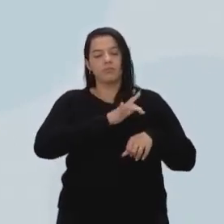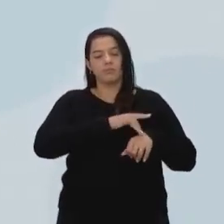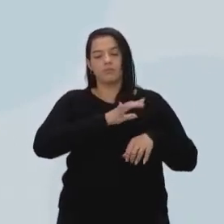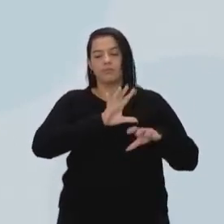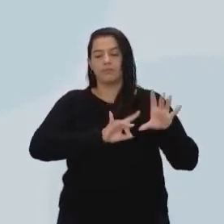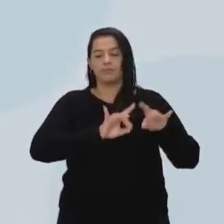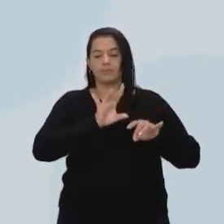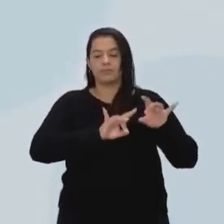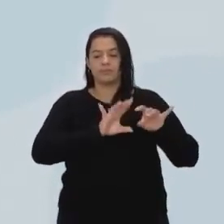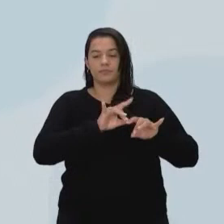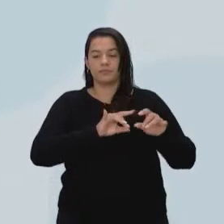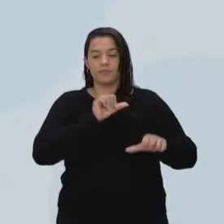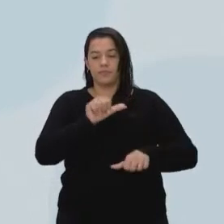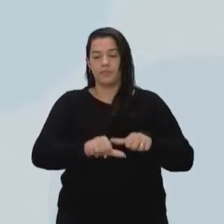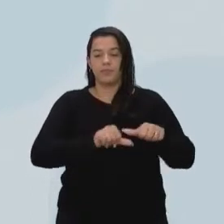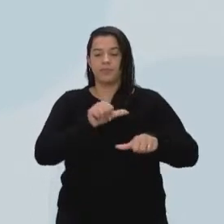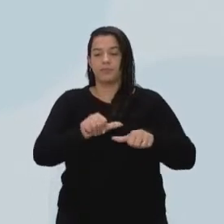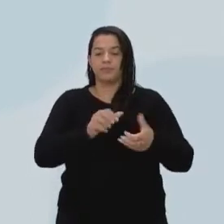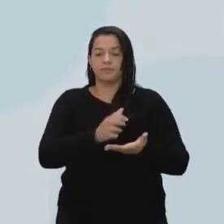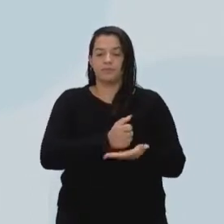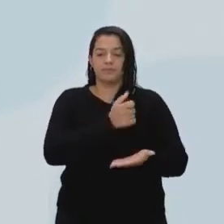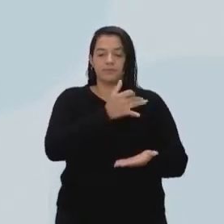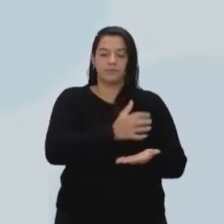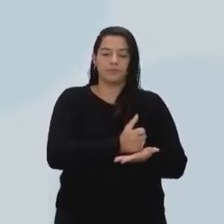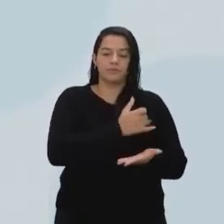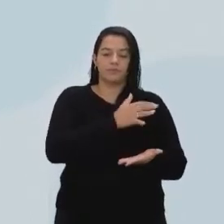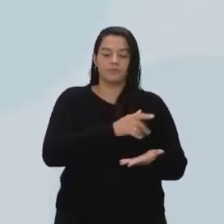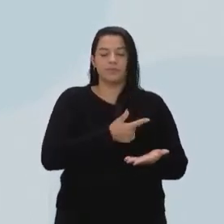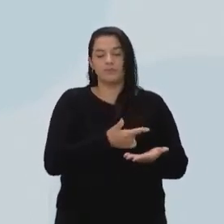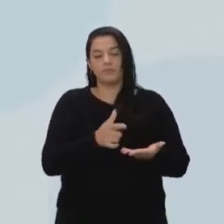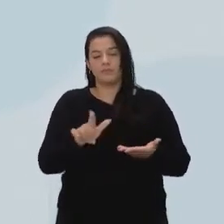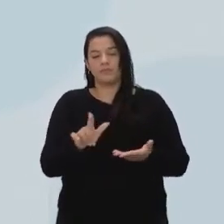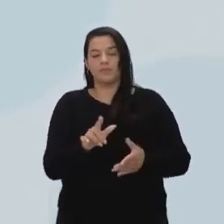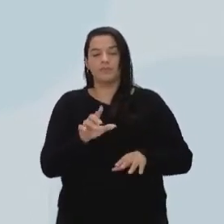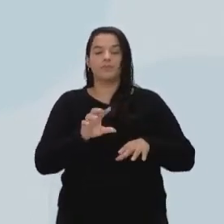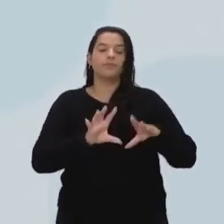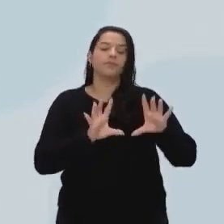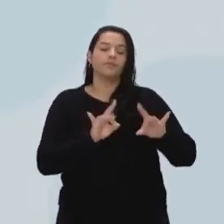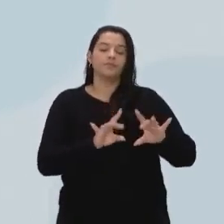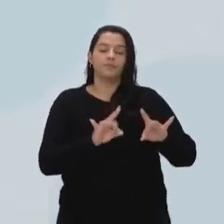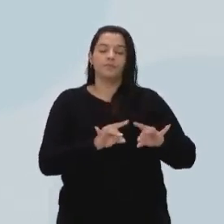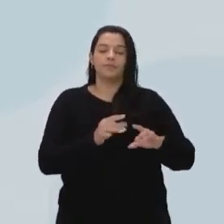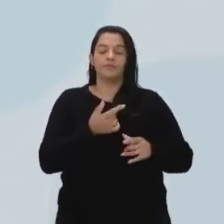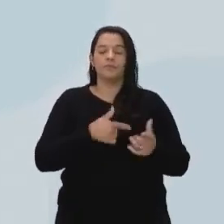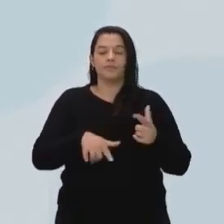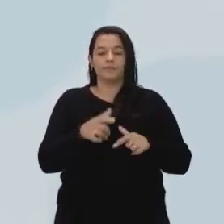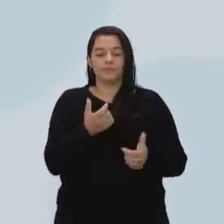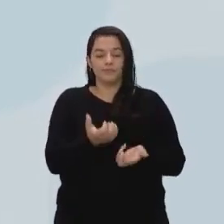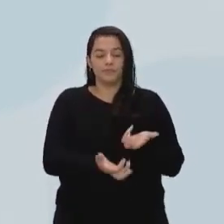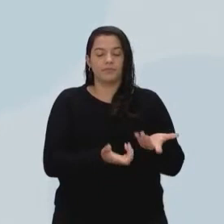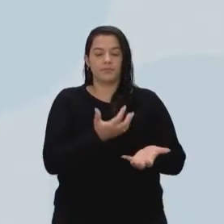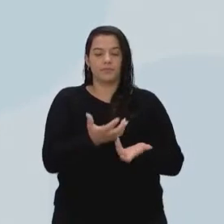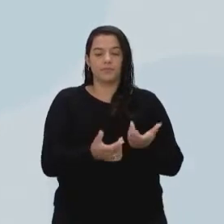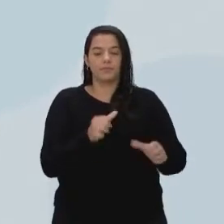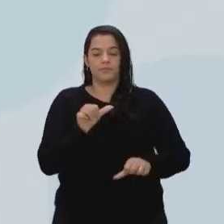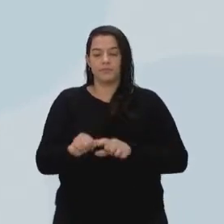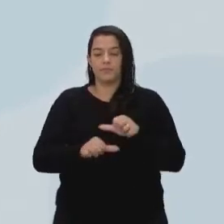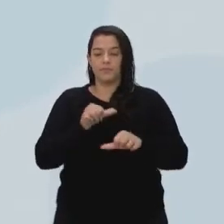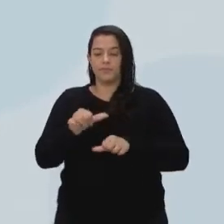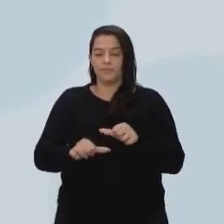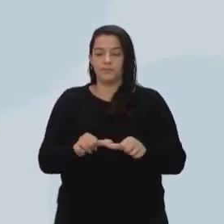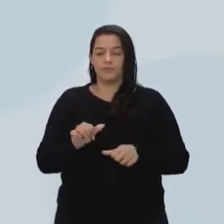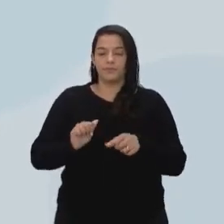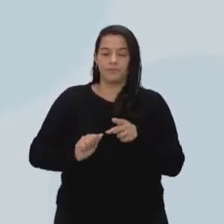vai ser transformada em cal e uma certa massa desse material queimado vai se transformar